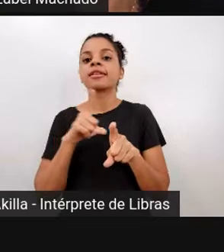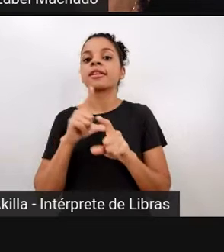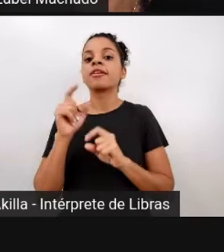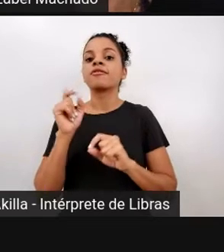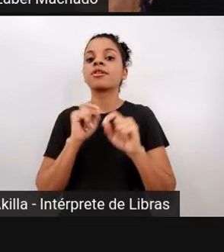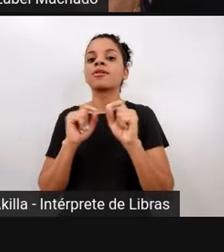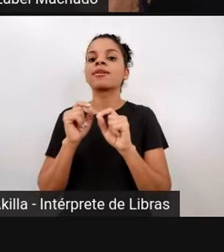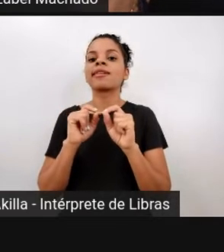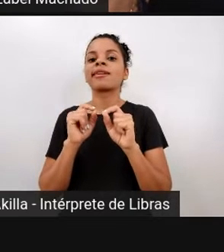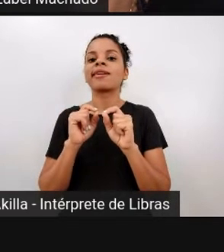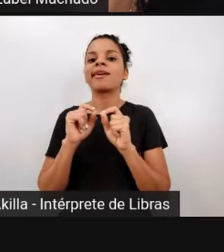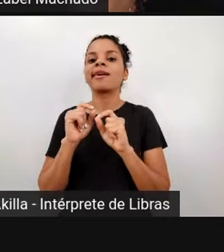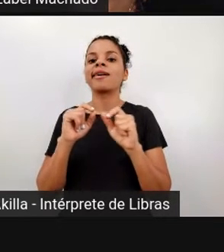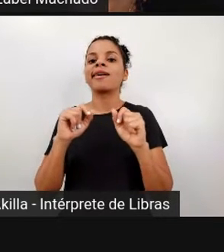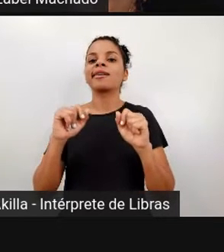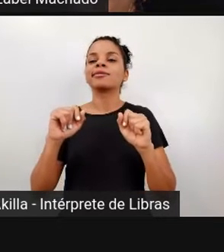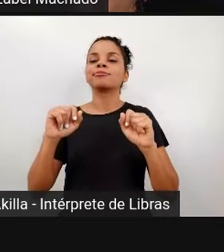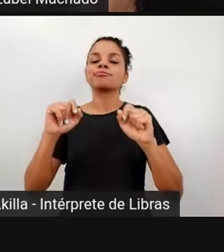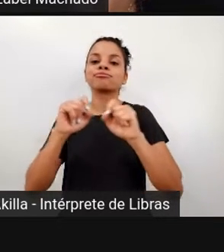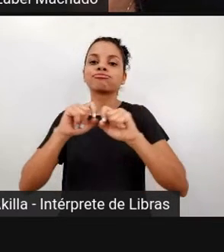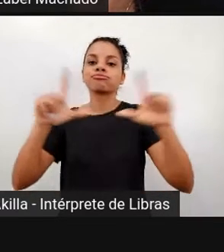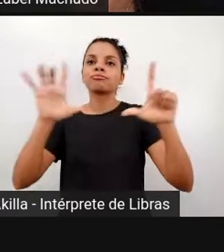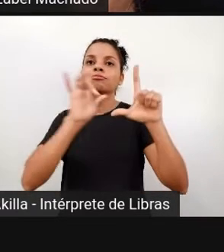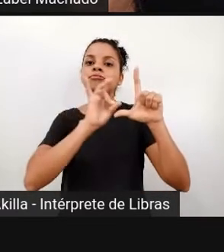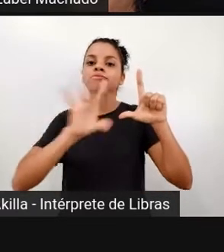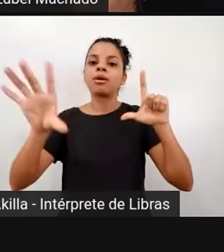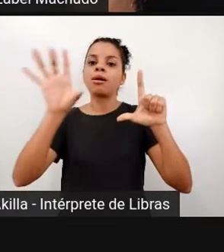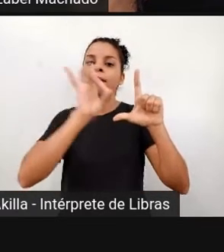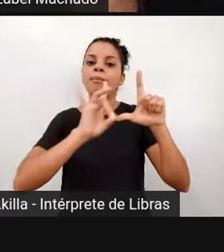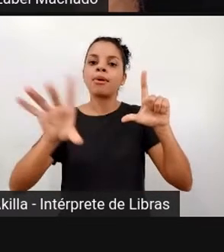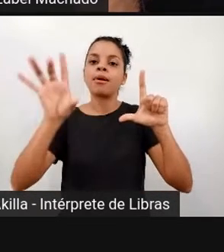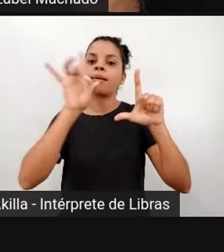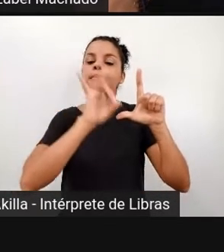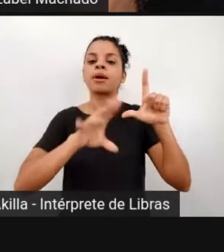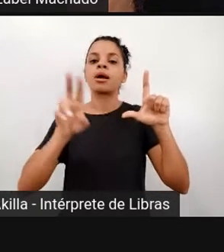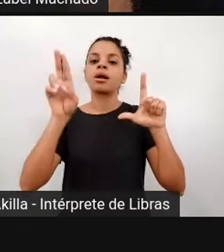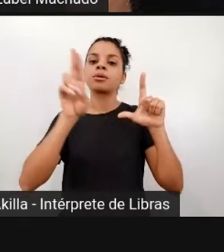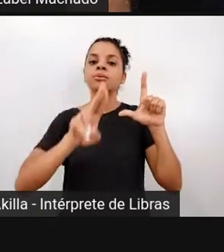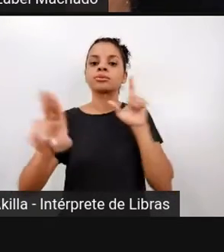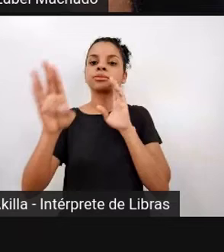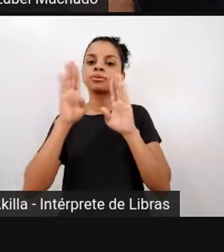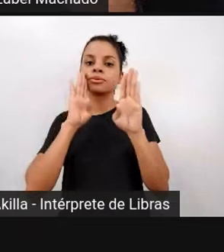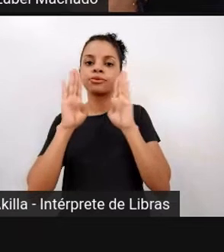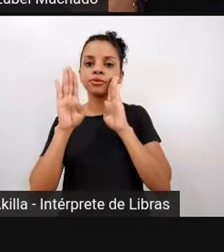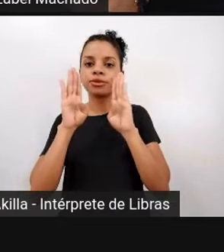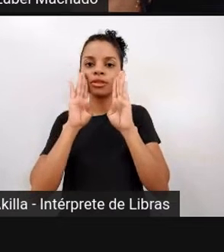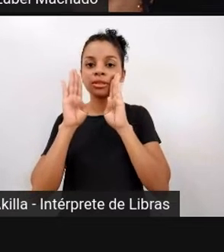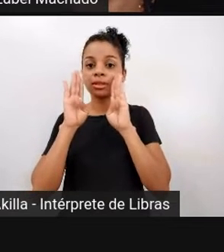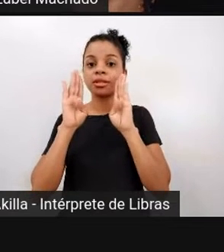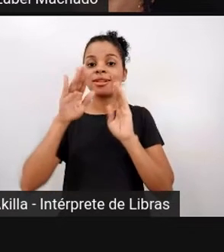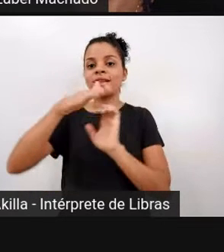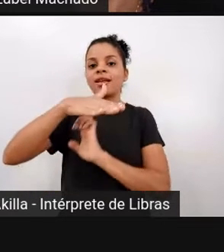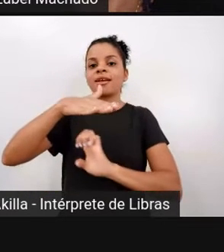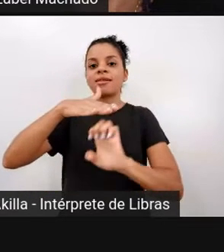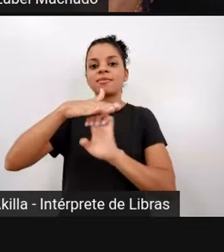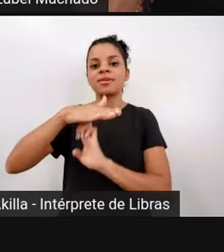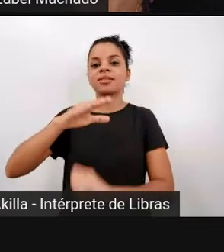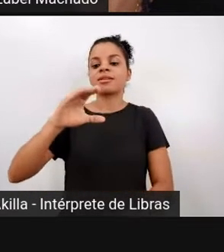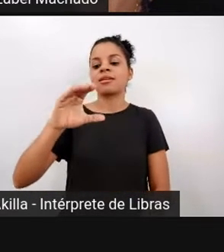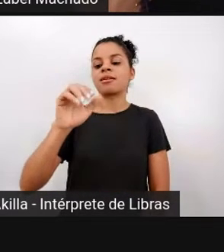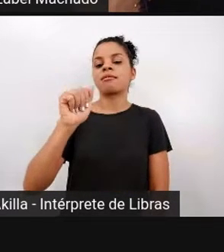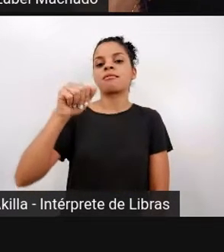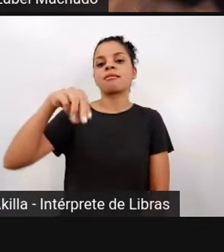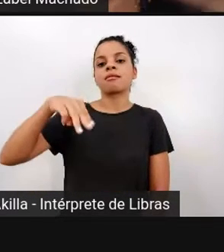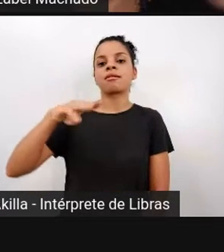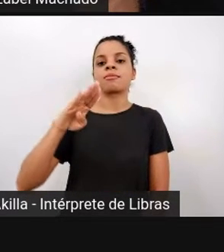dados de mais de 87 milhões de usuários do Facebook para a empresa Cambridge Analytica. Então, tudo